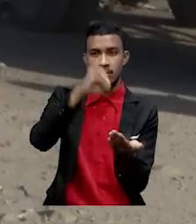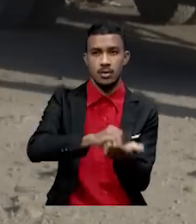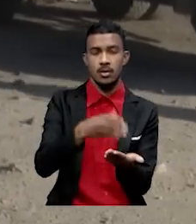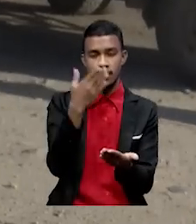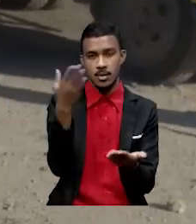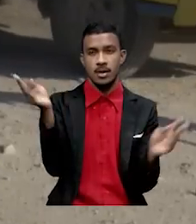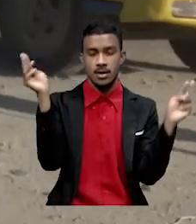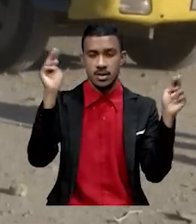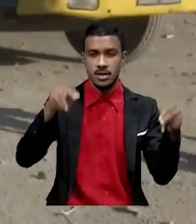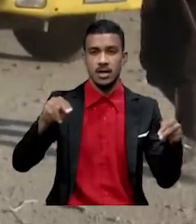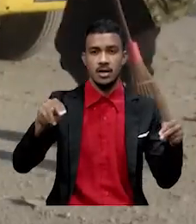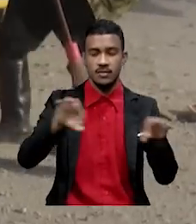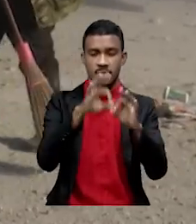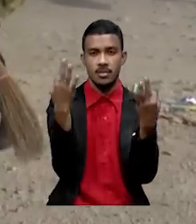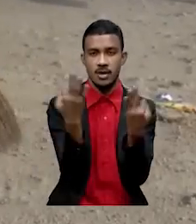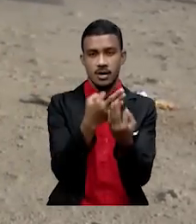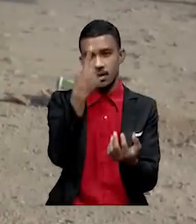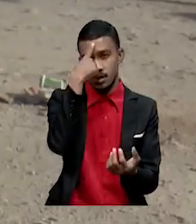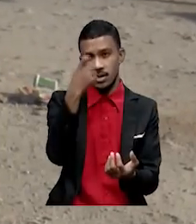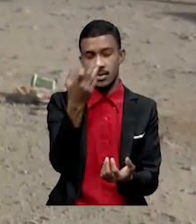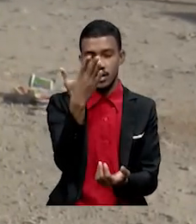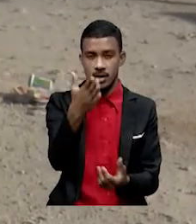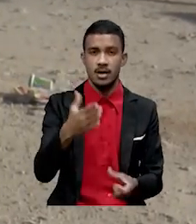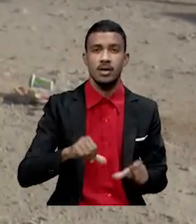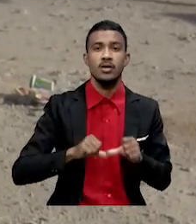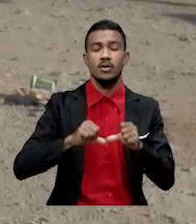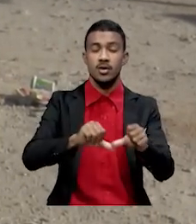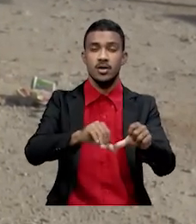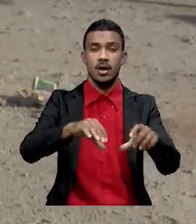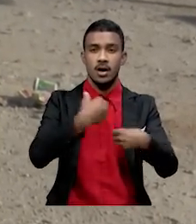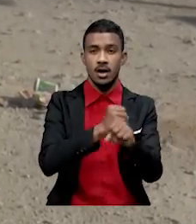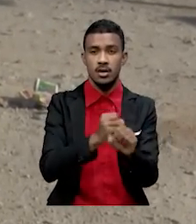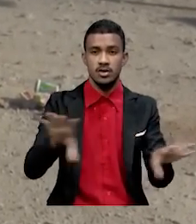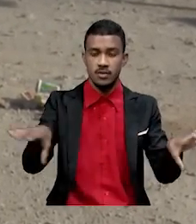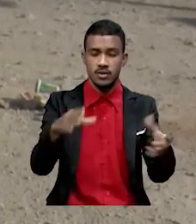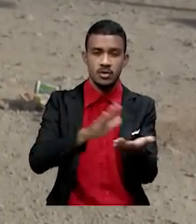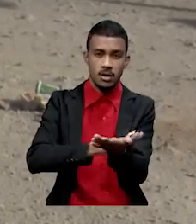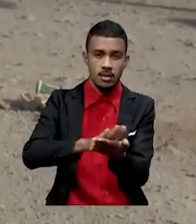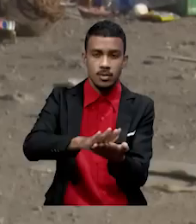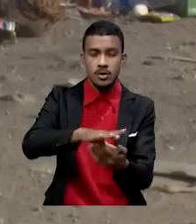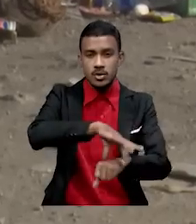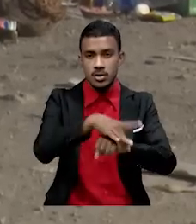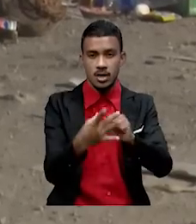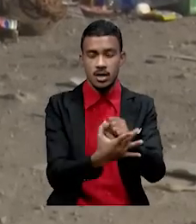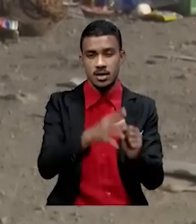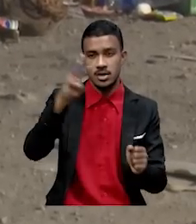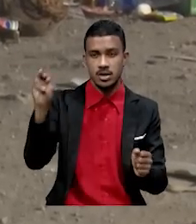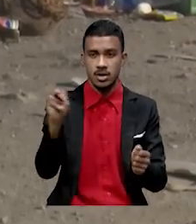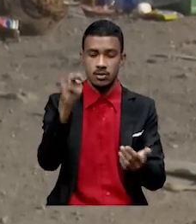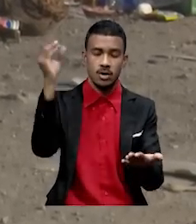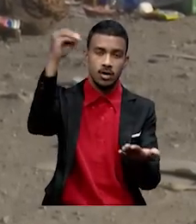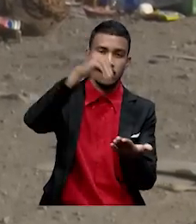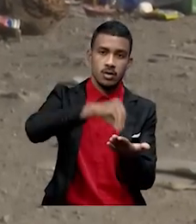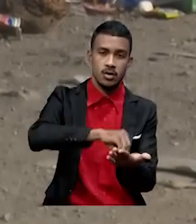necessidade uma lara. Tambane, ne continua halau serviço da sarai, ia segunda to sexta, no